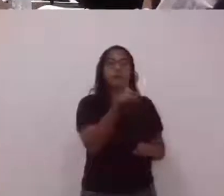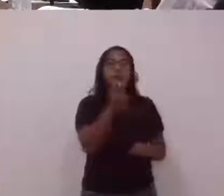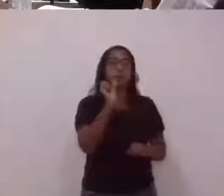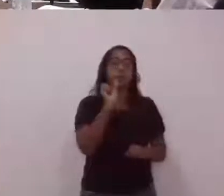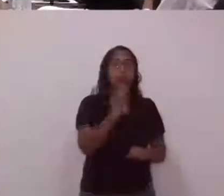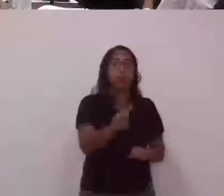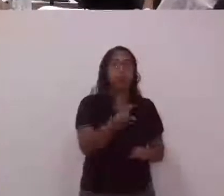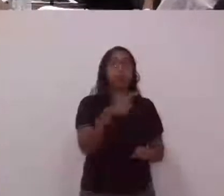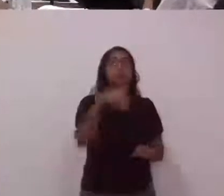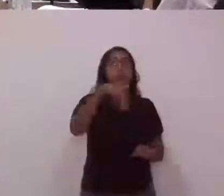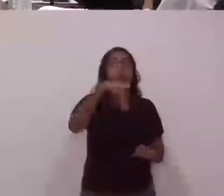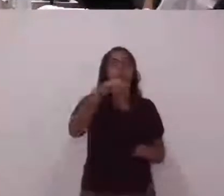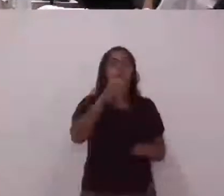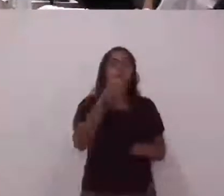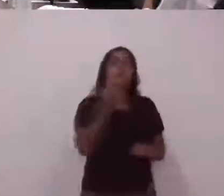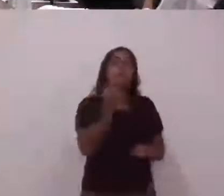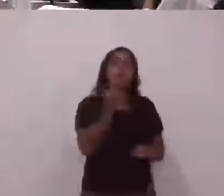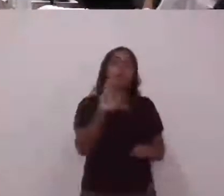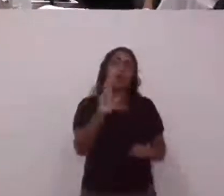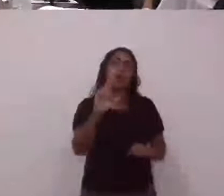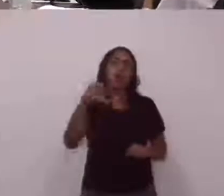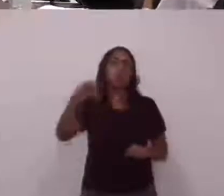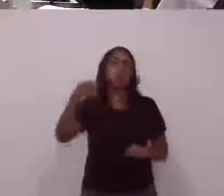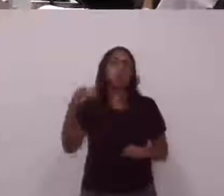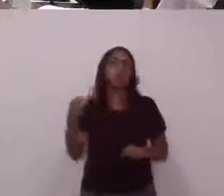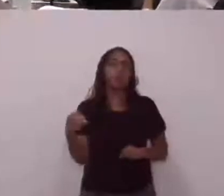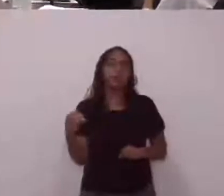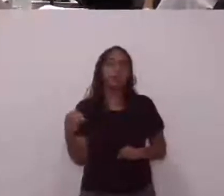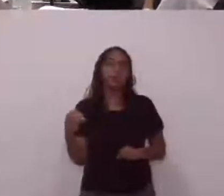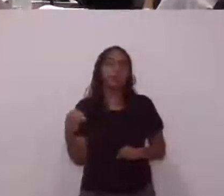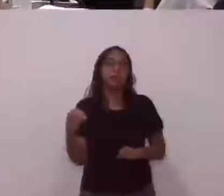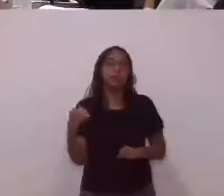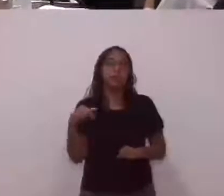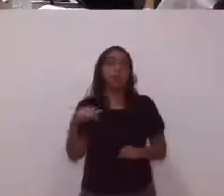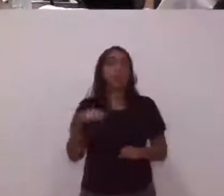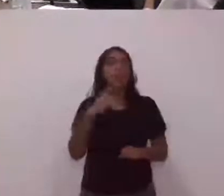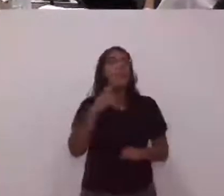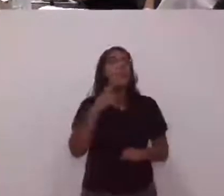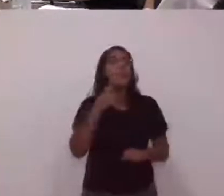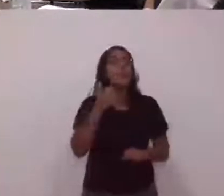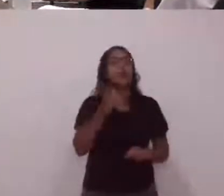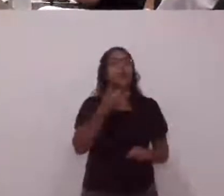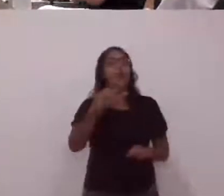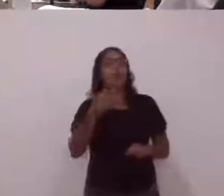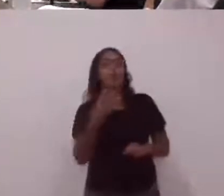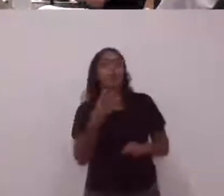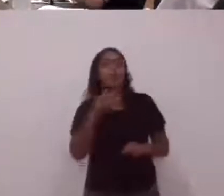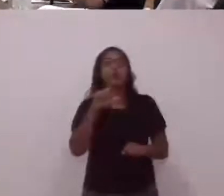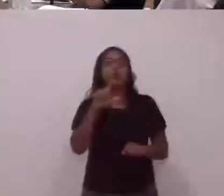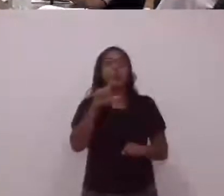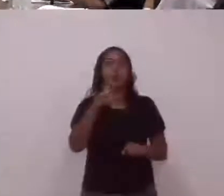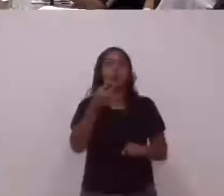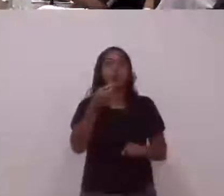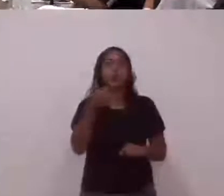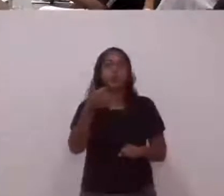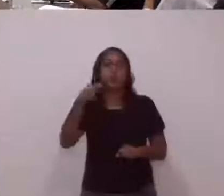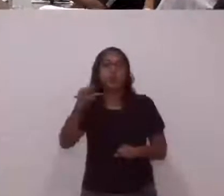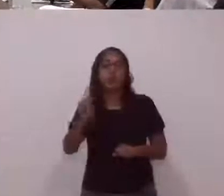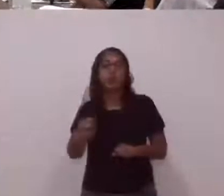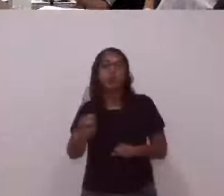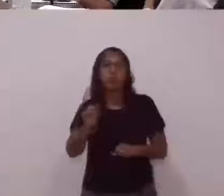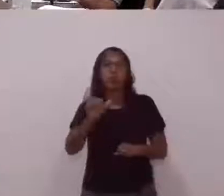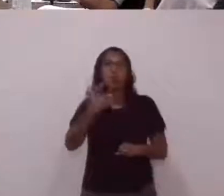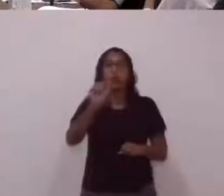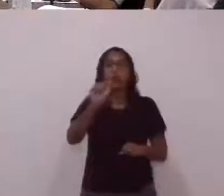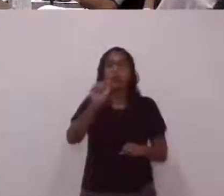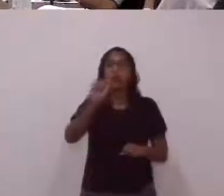.701,90. Vinhedo, 14 de junho de 2018, Fábio José Moreira do Santos,